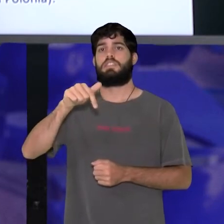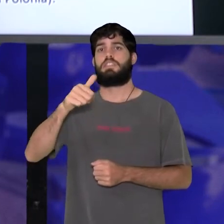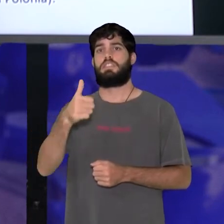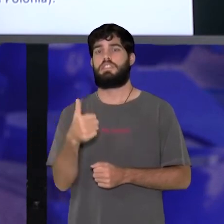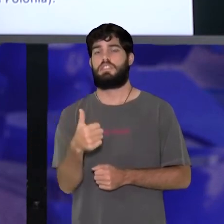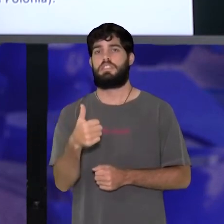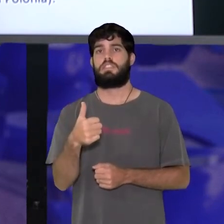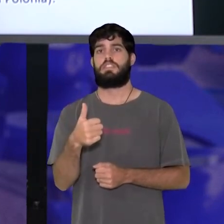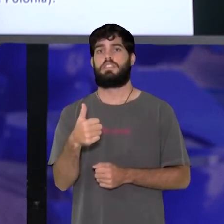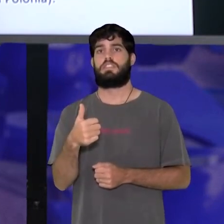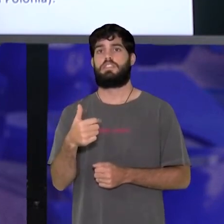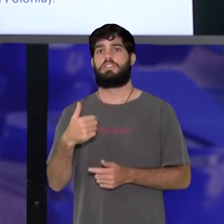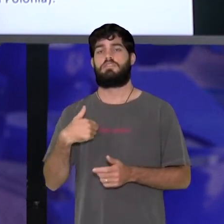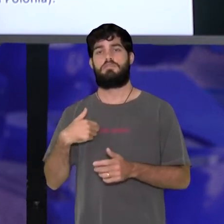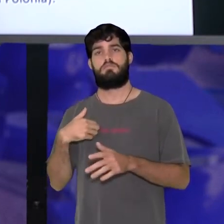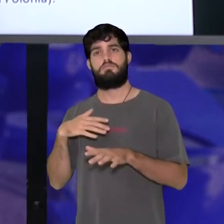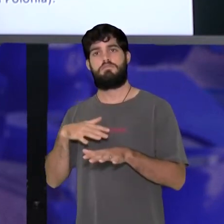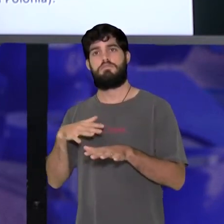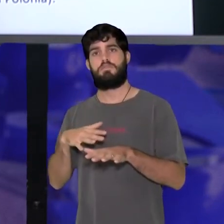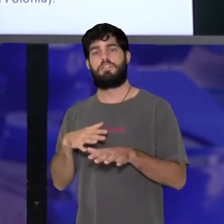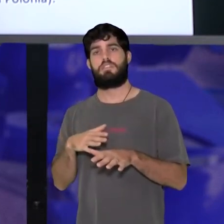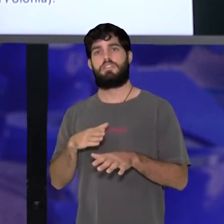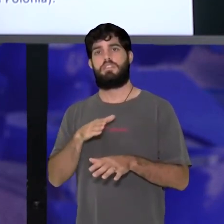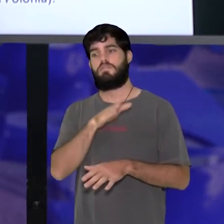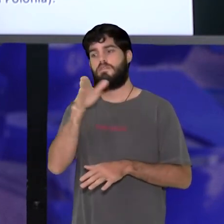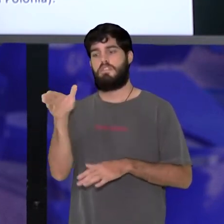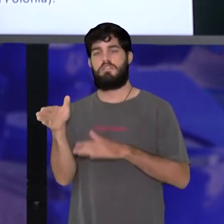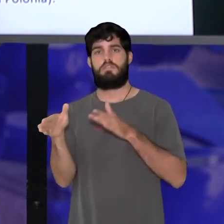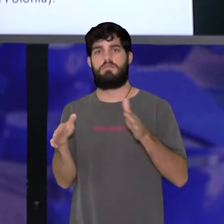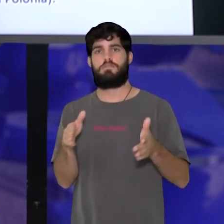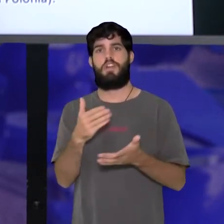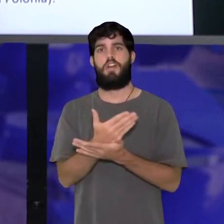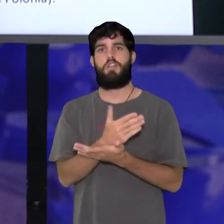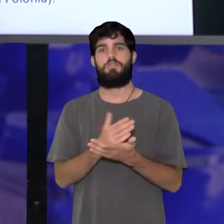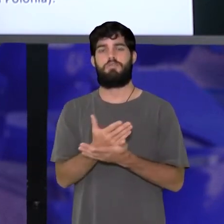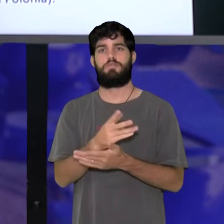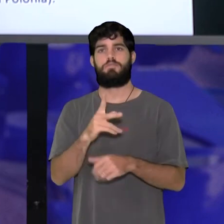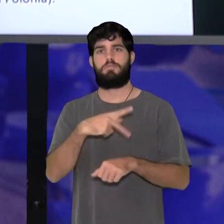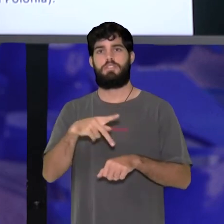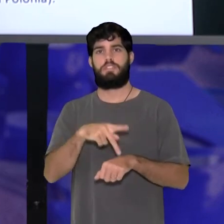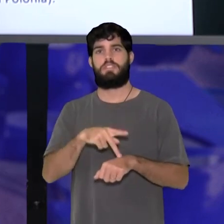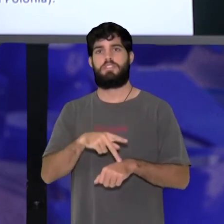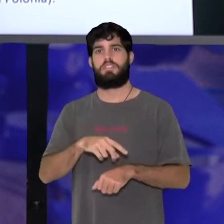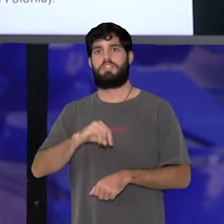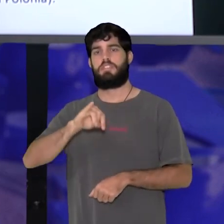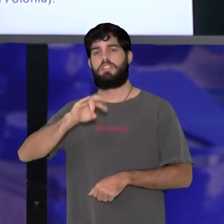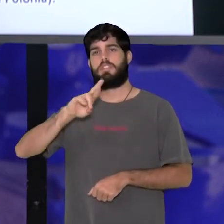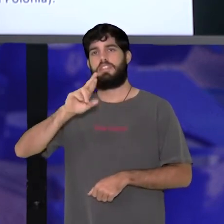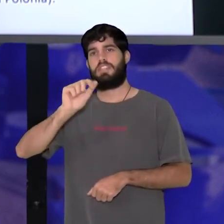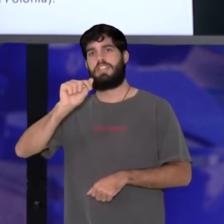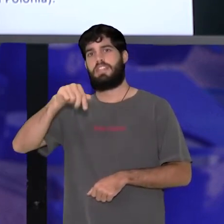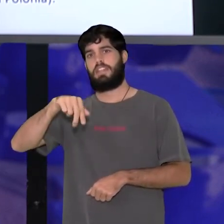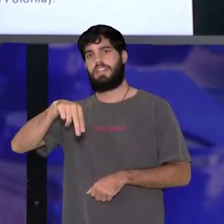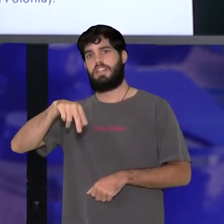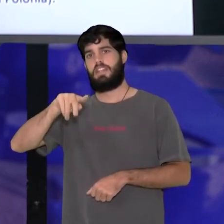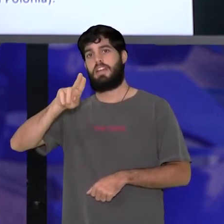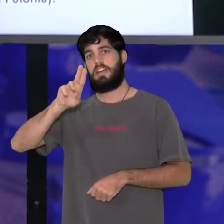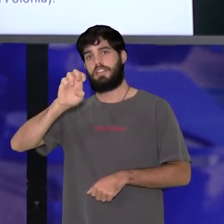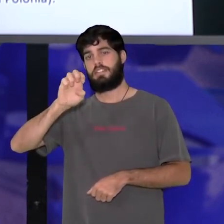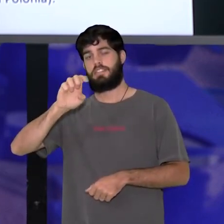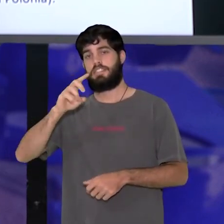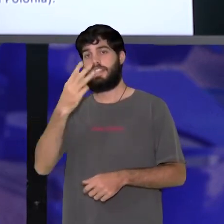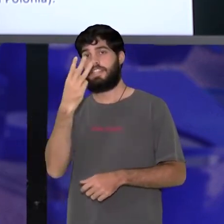171 campanhas militares invadindo alguns países. O Iraque mesmo já foi invadido 3 vezes pelos